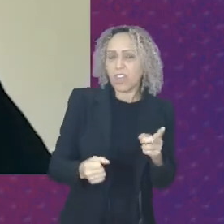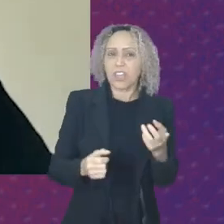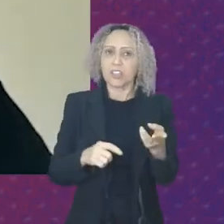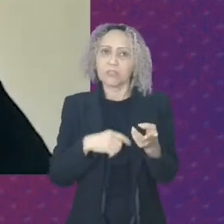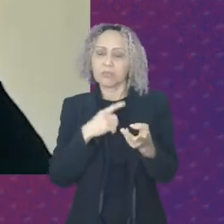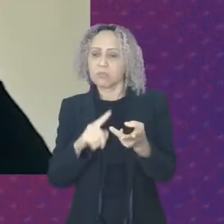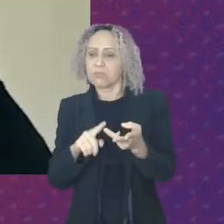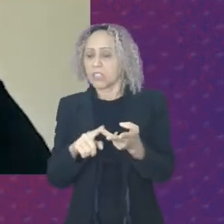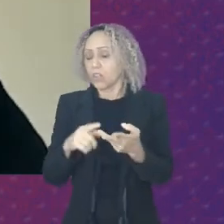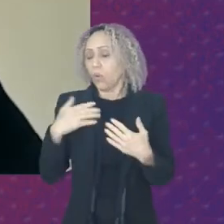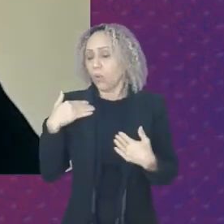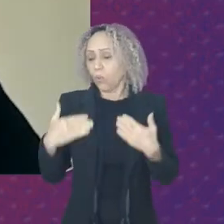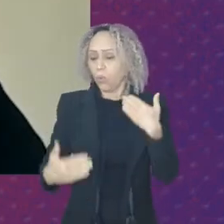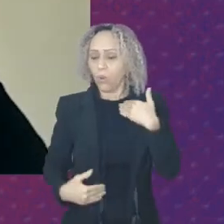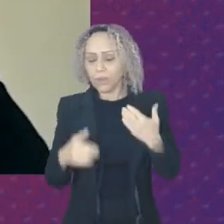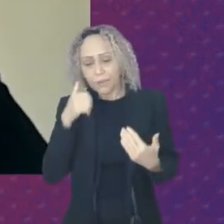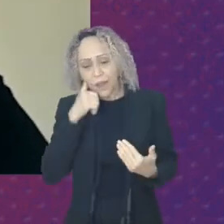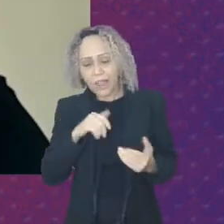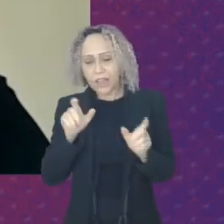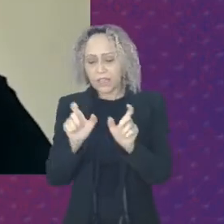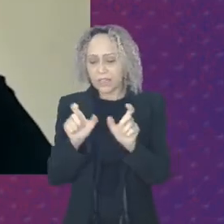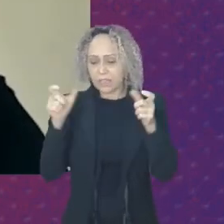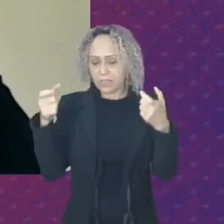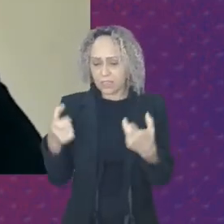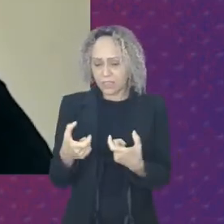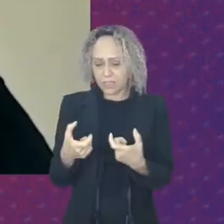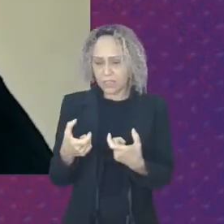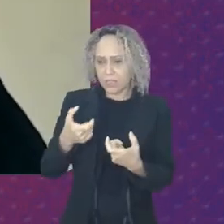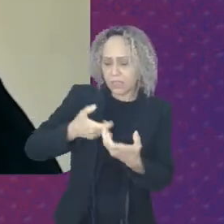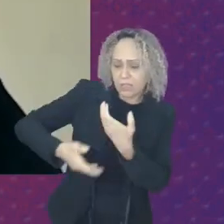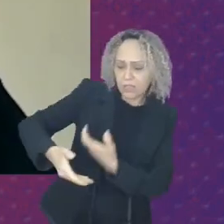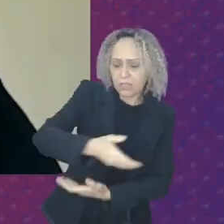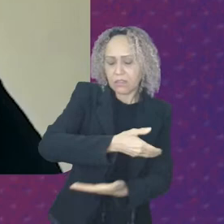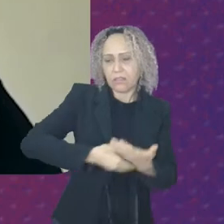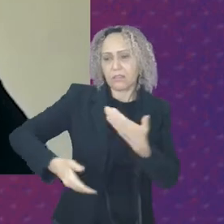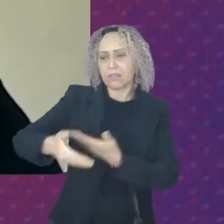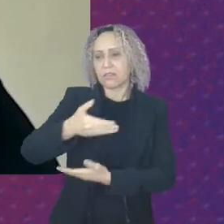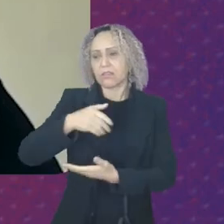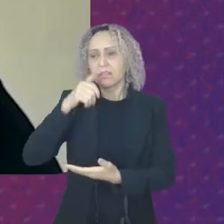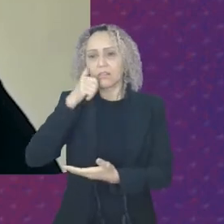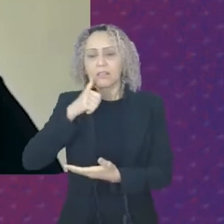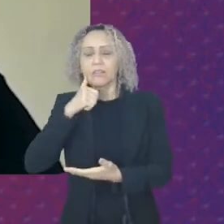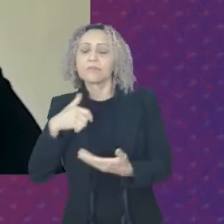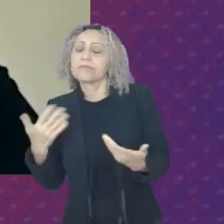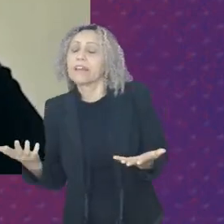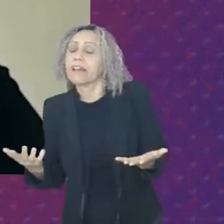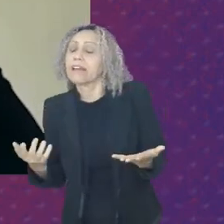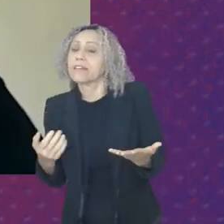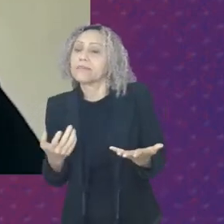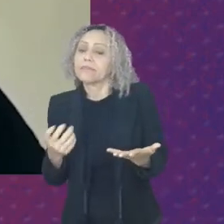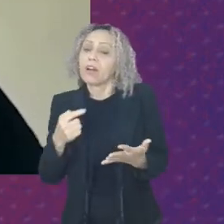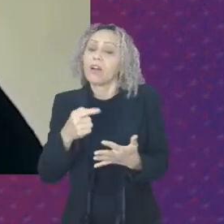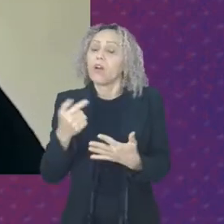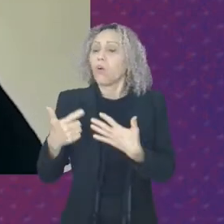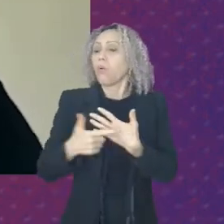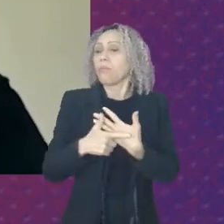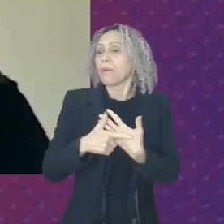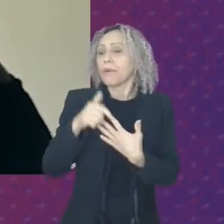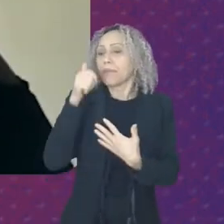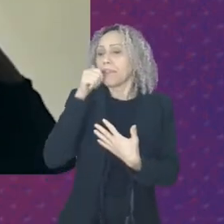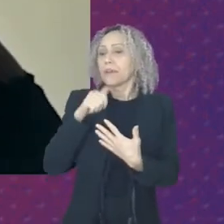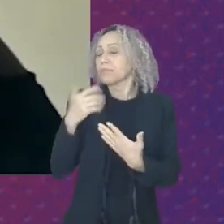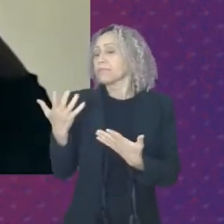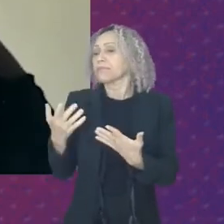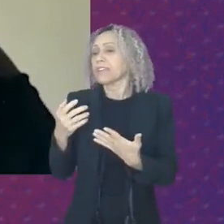corpo das mulheres, a hipersexualização daquelas mulheres que estavam nas avenidas desfilando, o papel da mulher dentro do carnaval,